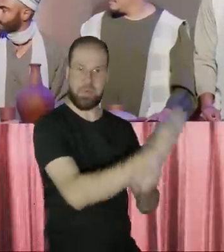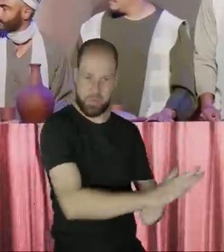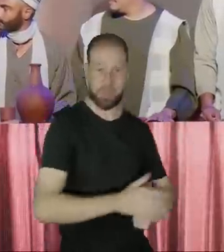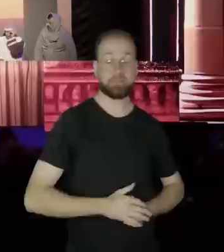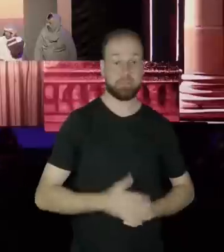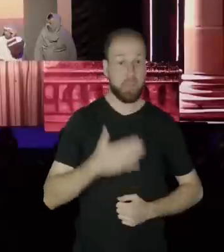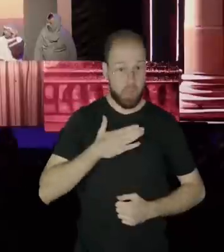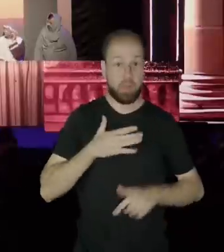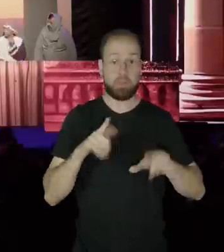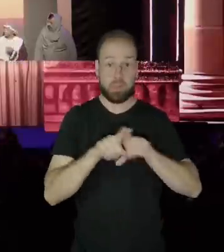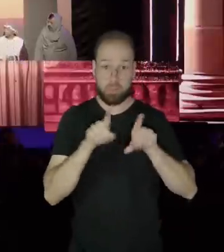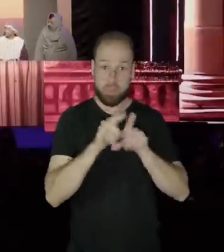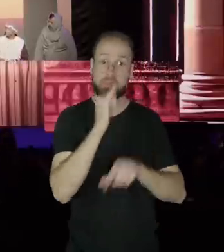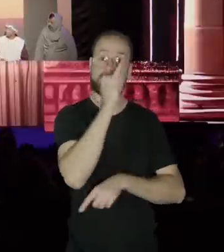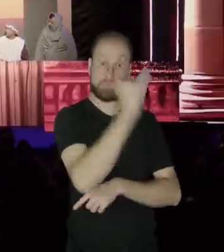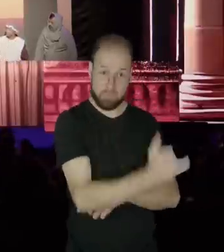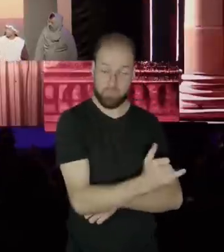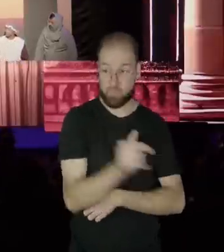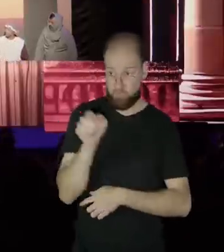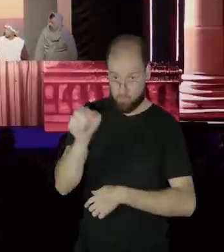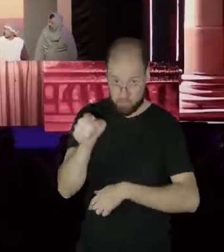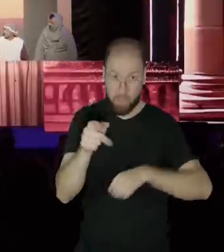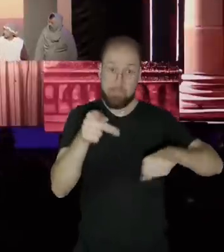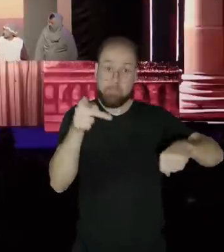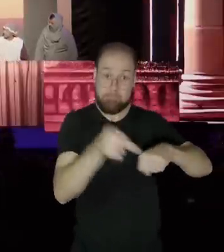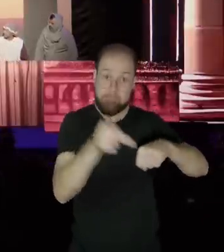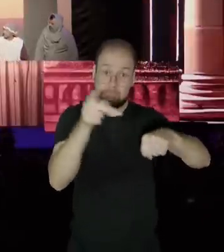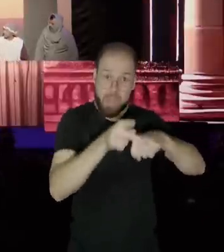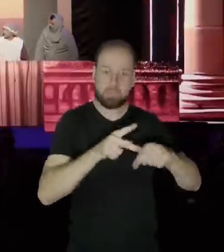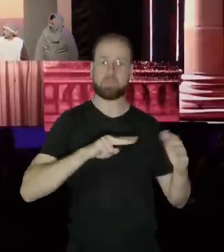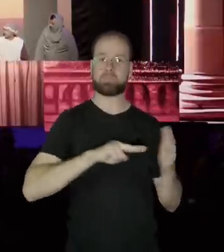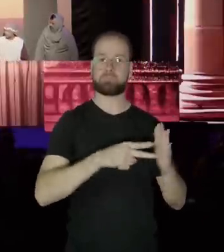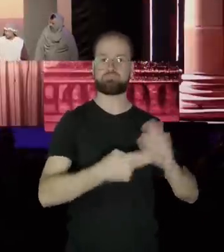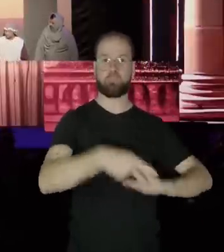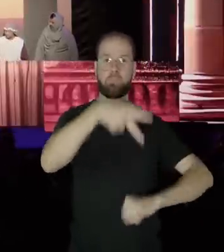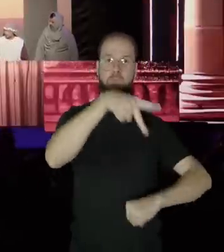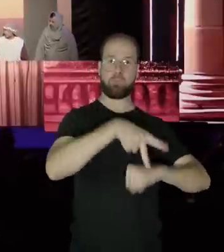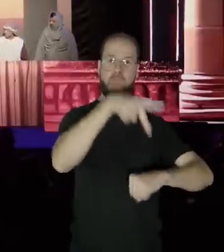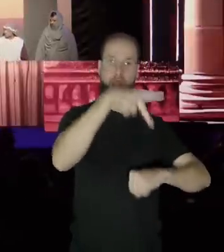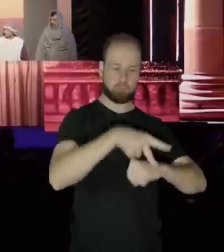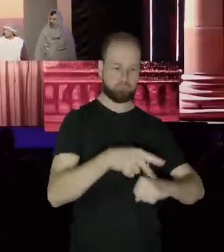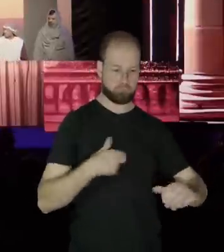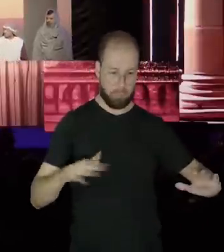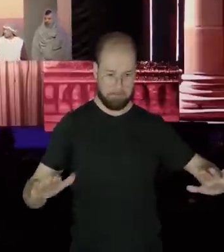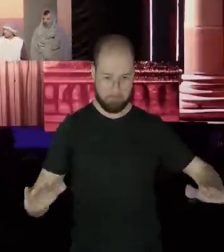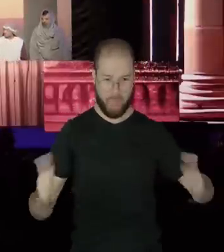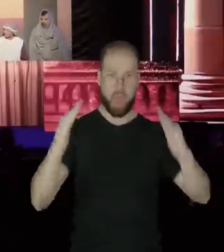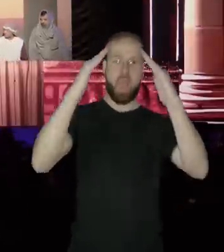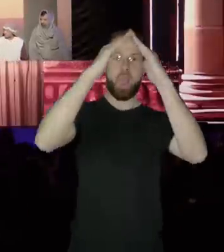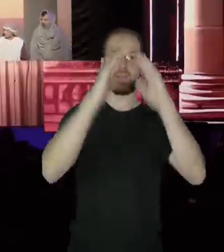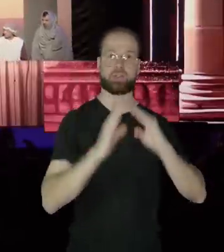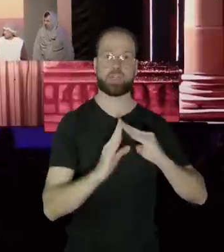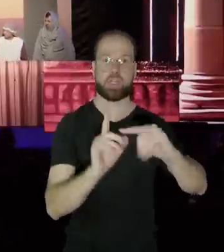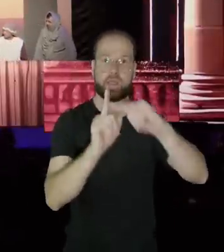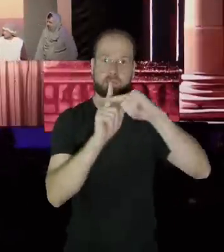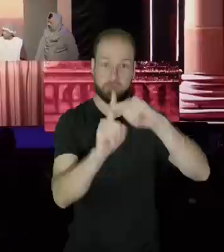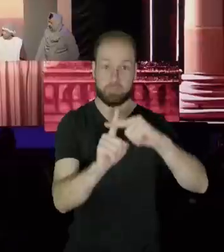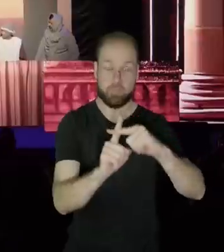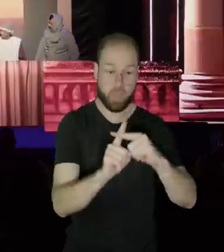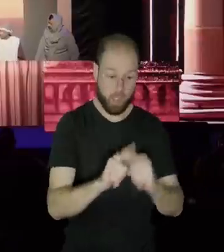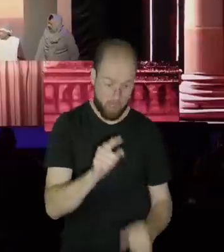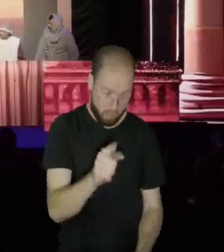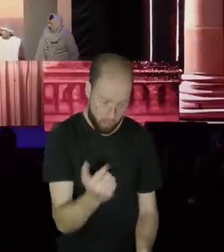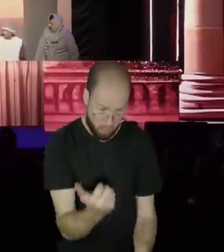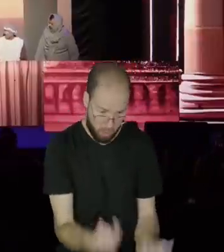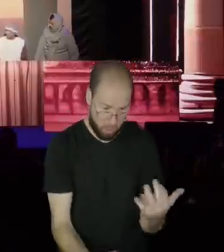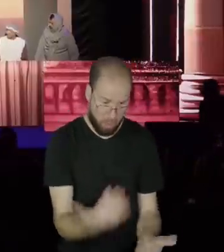Também eu te digo que tu és Pedro, e sob esta pedra edificarei a minha igreja, e as portas do inferno não